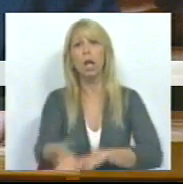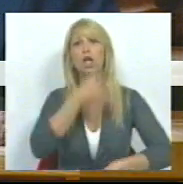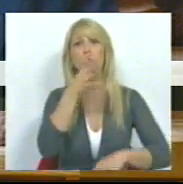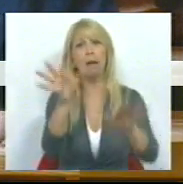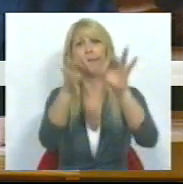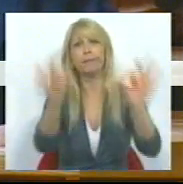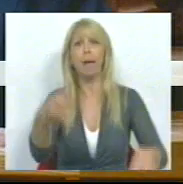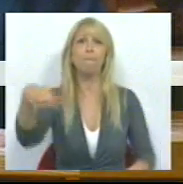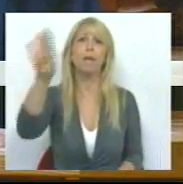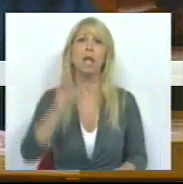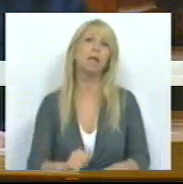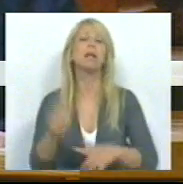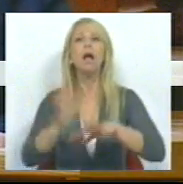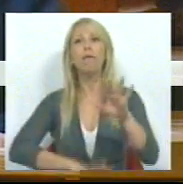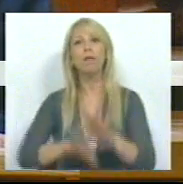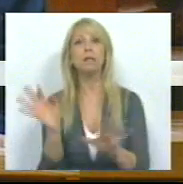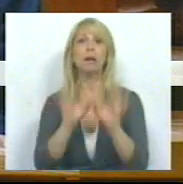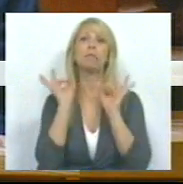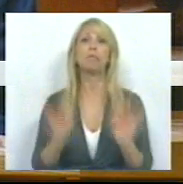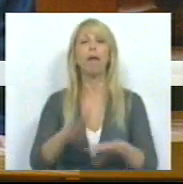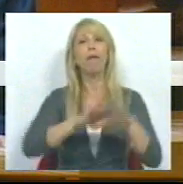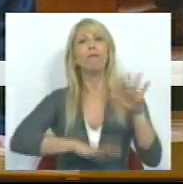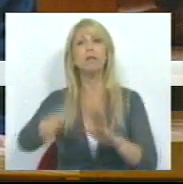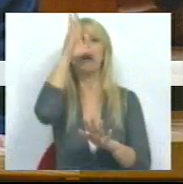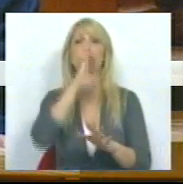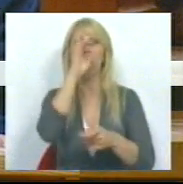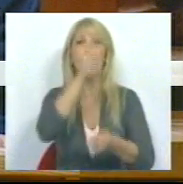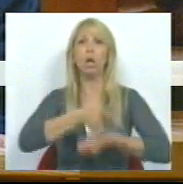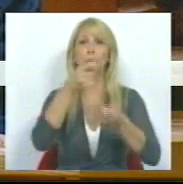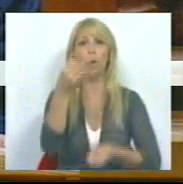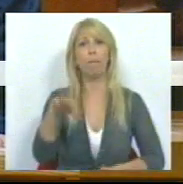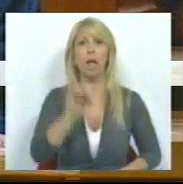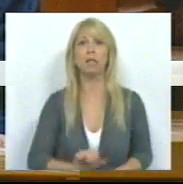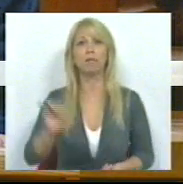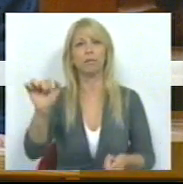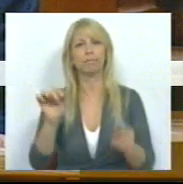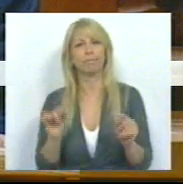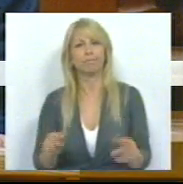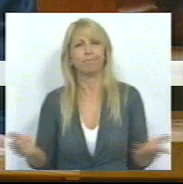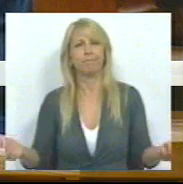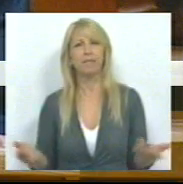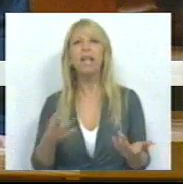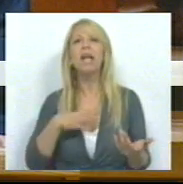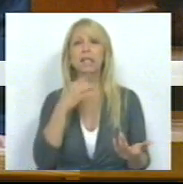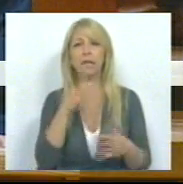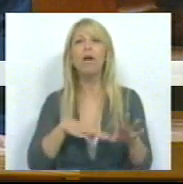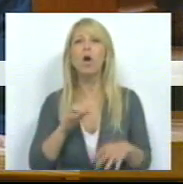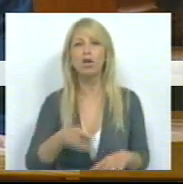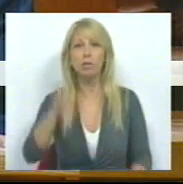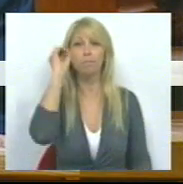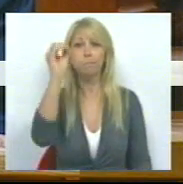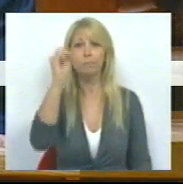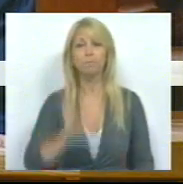o PS. Fazerem o que fazia o Ministério da Agricultura do PS. Isto é, pouco zero.